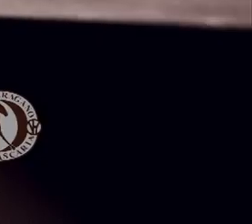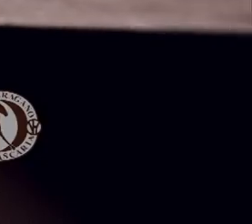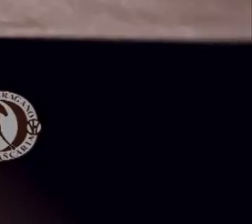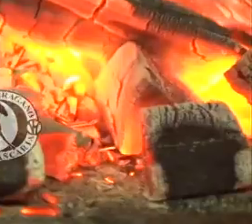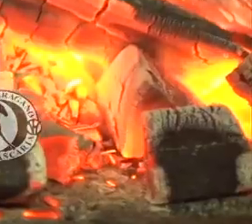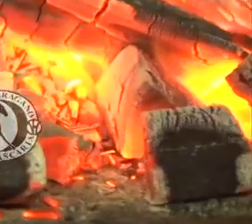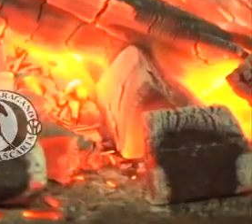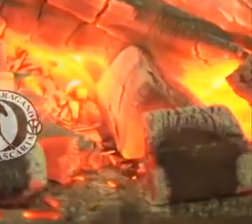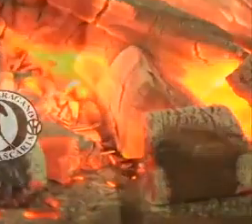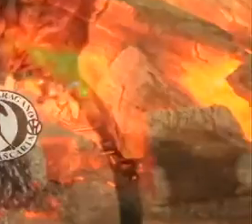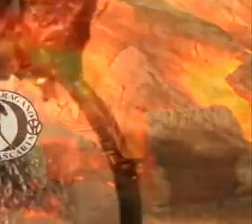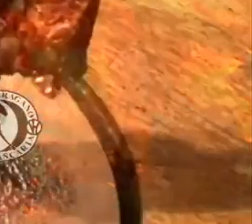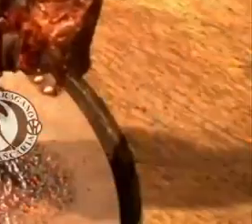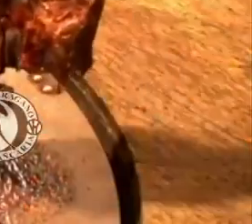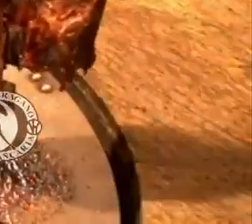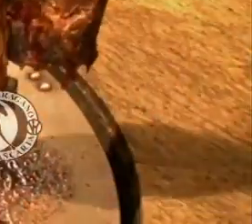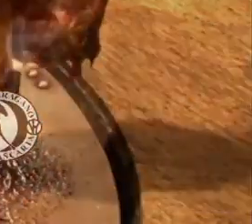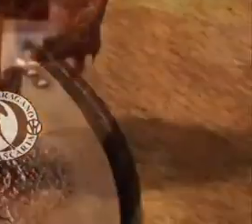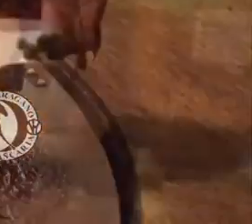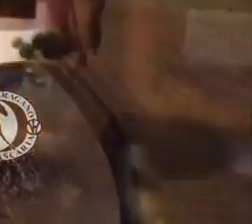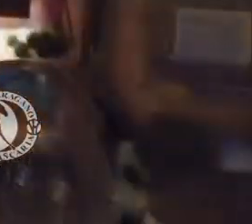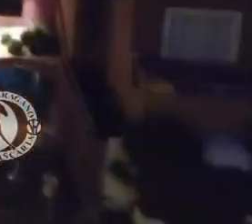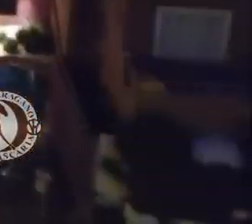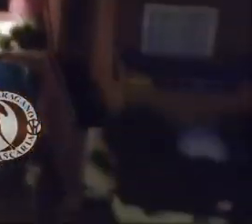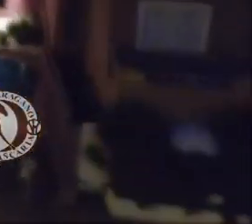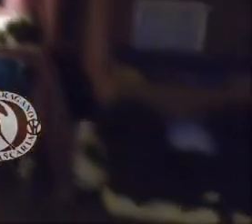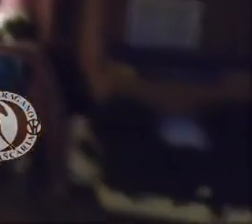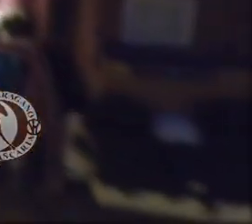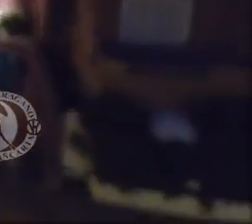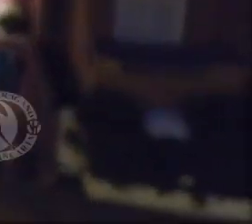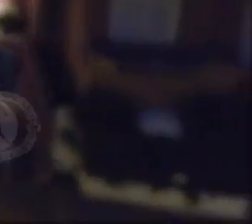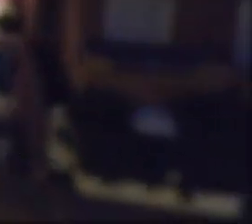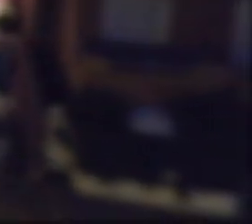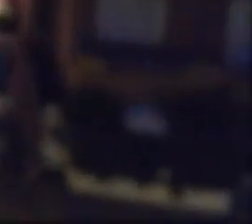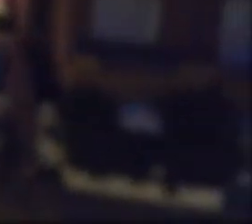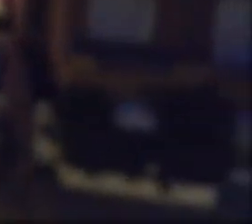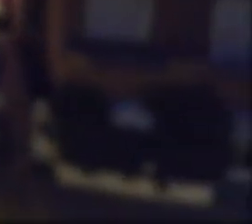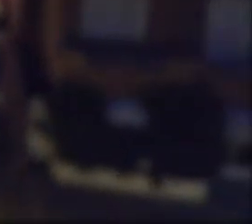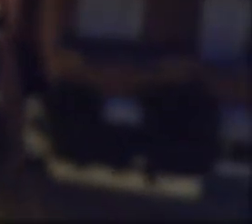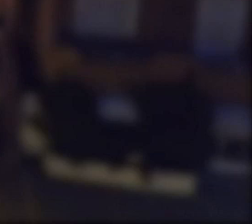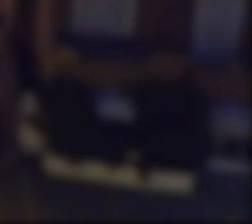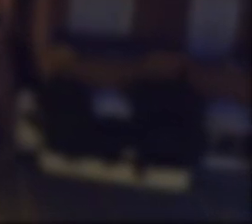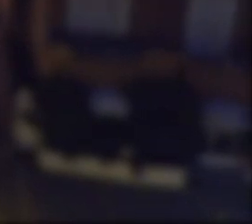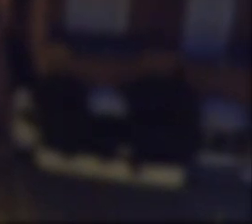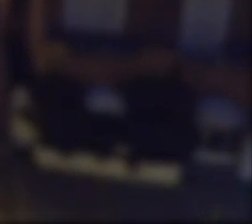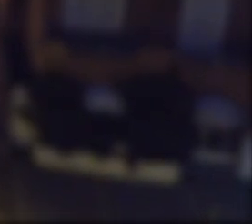inventa. Churrascaria Vento Aragano. Aqui, motivo é o que não falta.